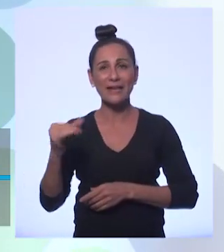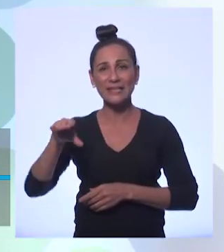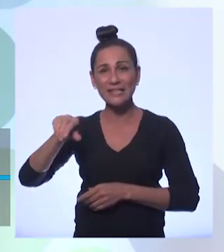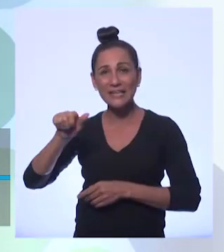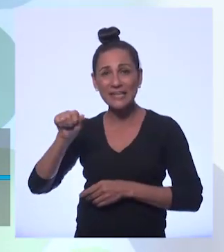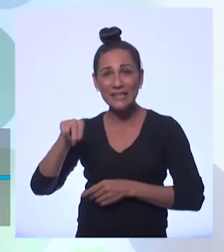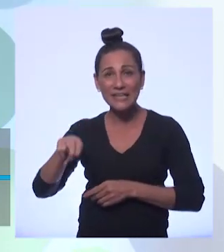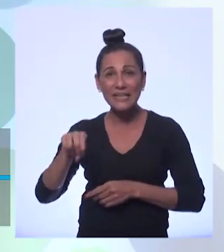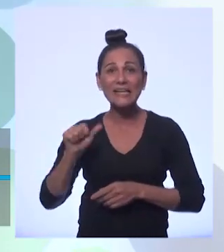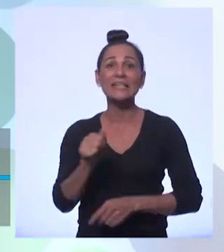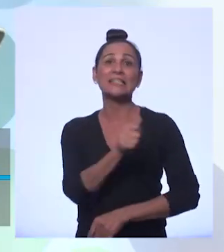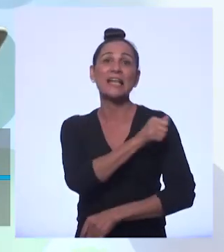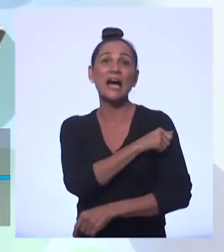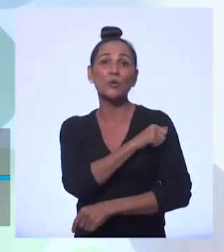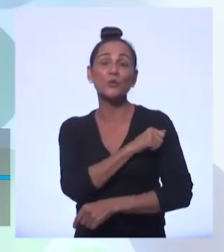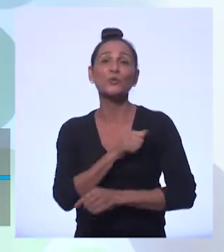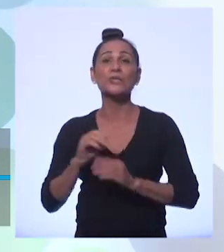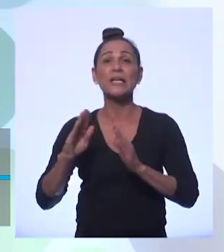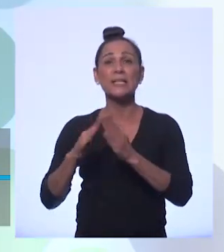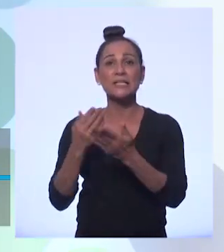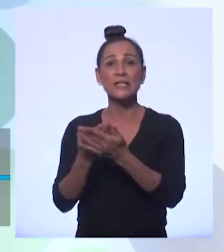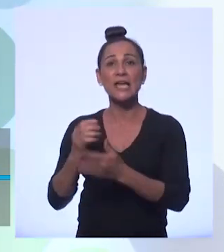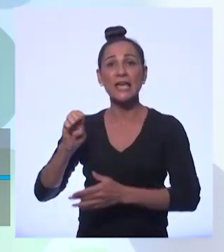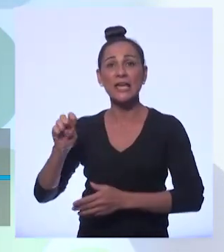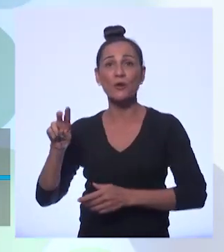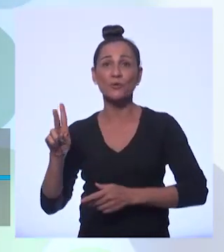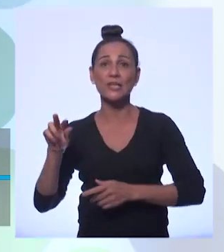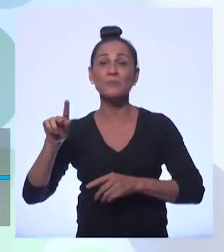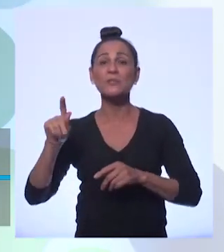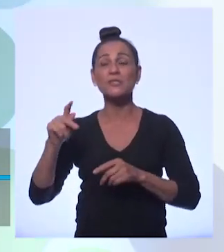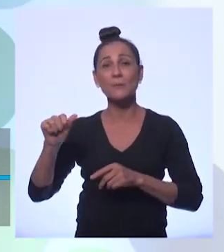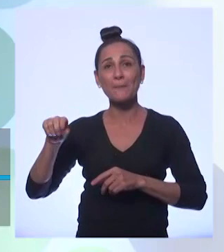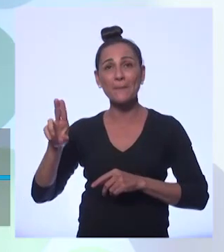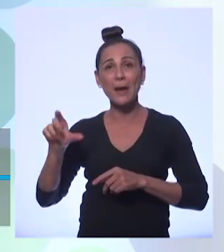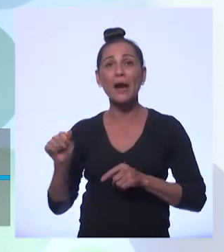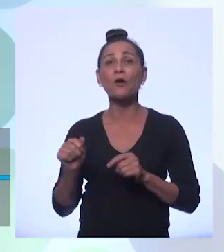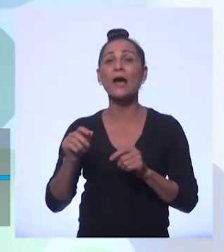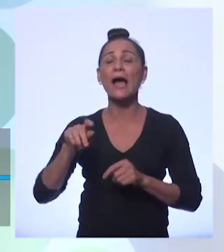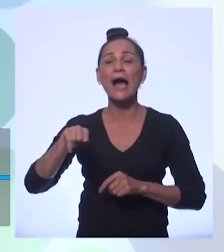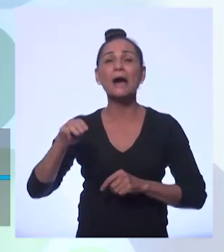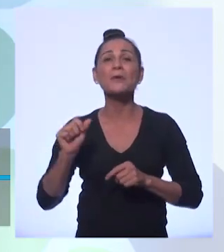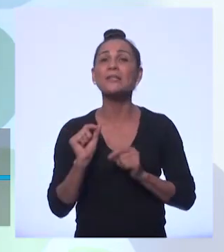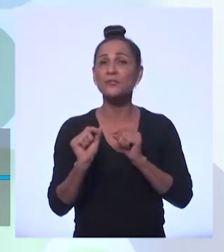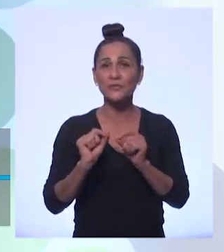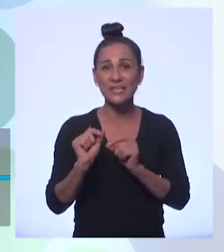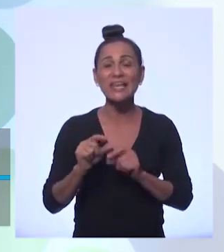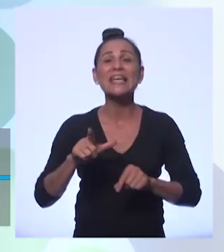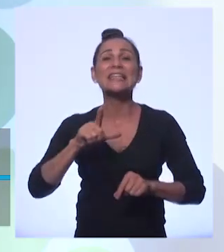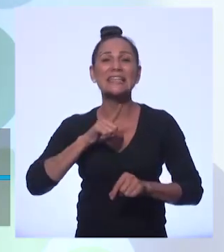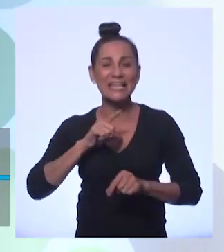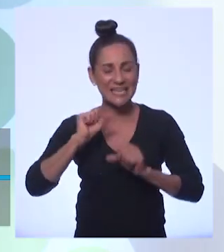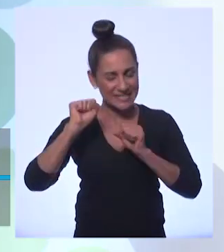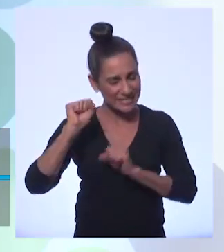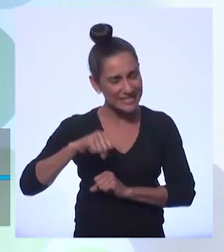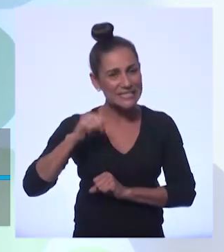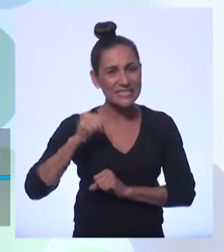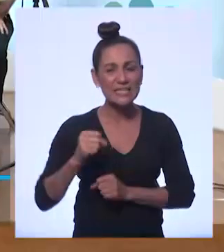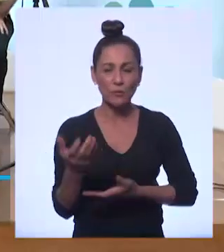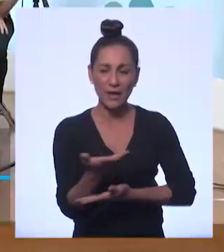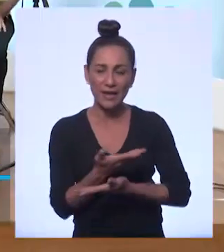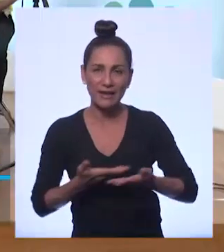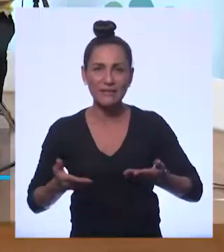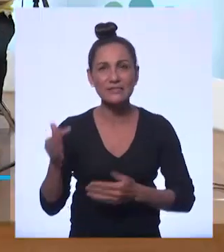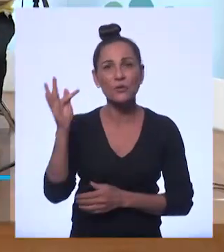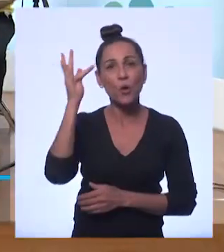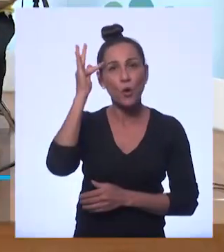da professora Sueli, da Escola Estadual Eurípides Simões de Paula. A Mariana disse, tem a ver, sim, tocar bateria tem a ver com